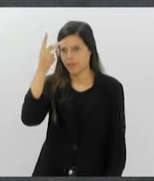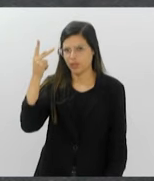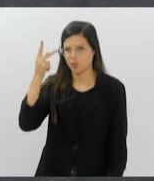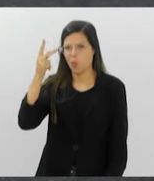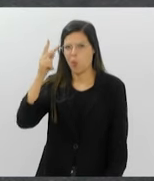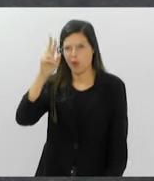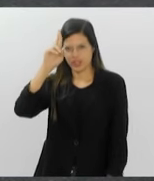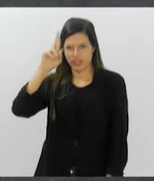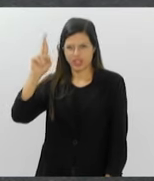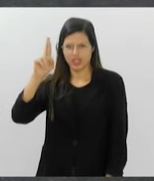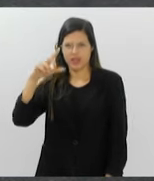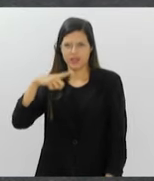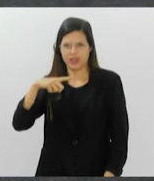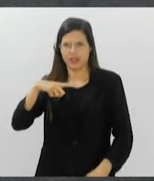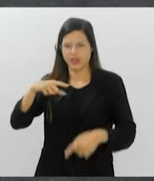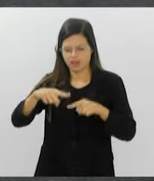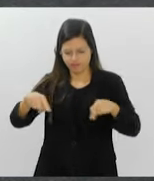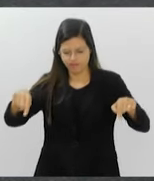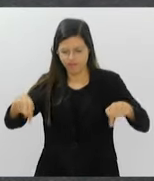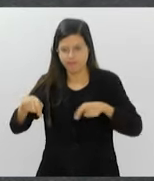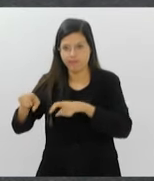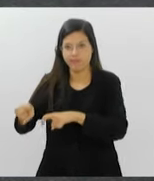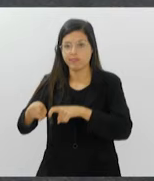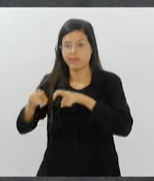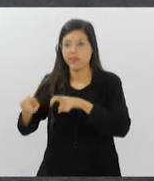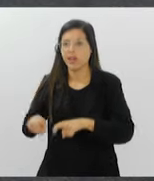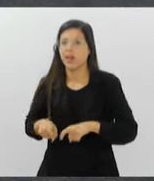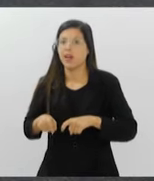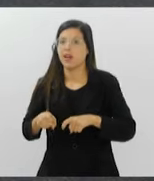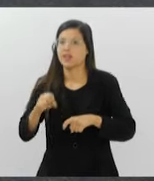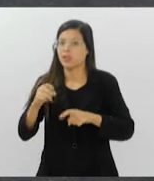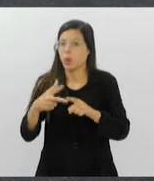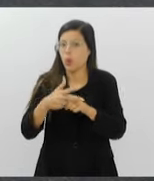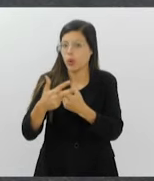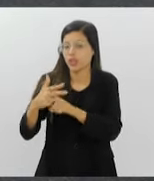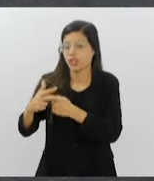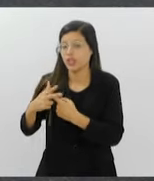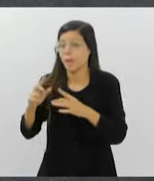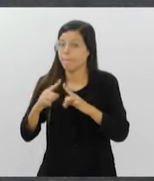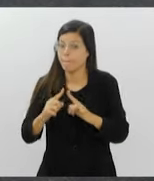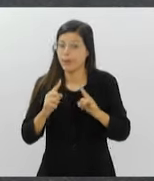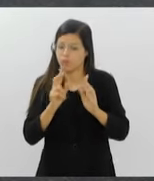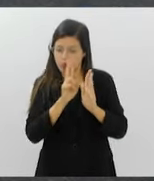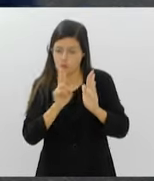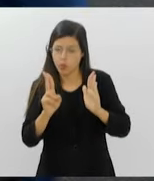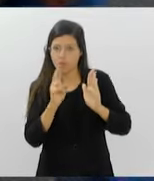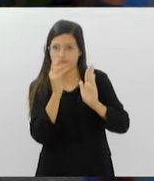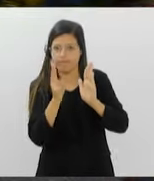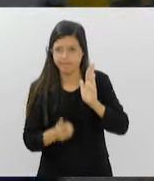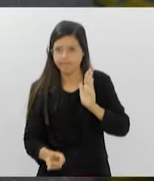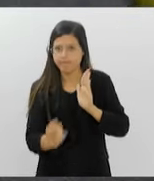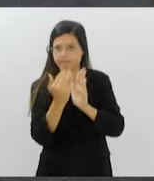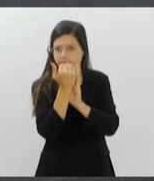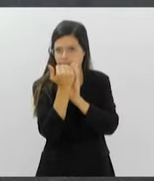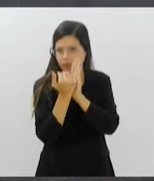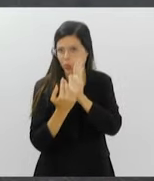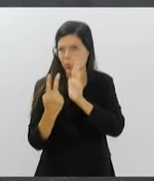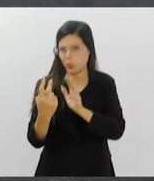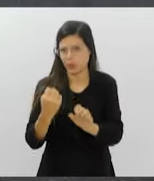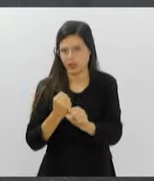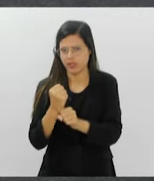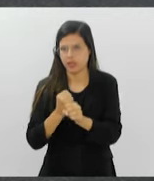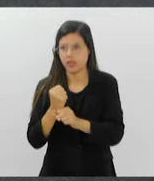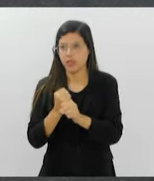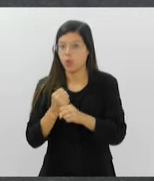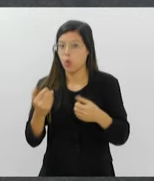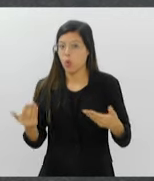sua situação, o seu nome só é retirado dessa lista 2 anos após. E, hoje, a